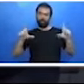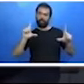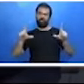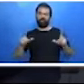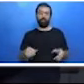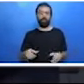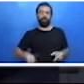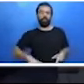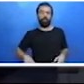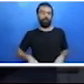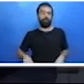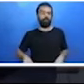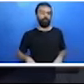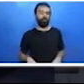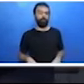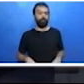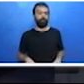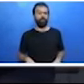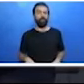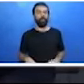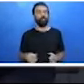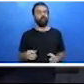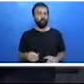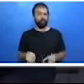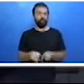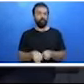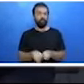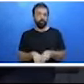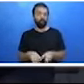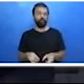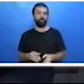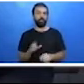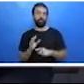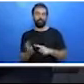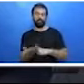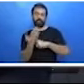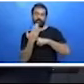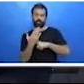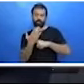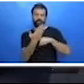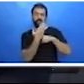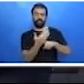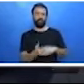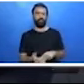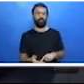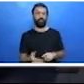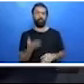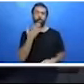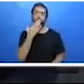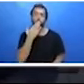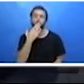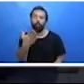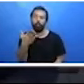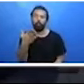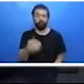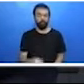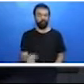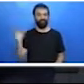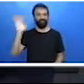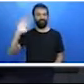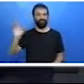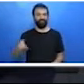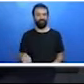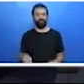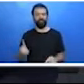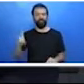agradeço a todos os profissionais da TV que também nos auxiliam e nos aturam, tá bom? Um grande beijo para vocês, fiquem com